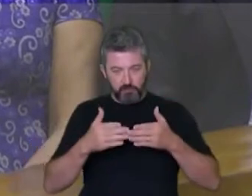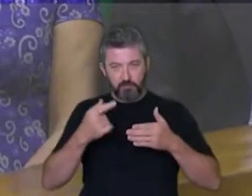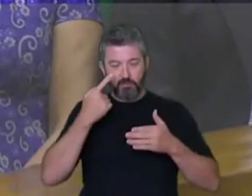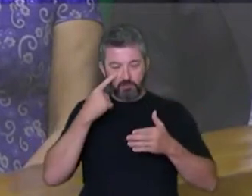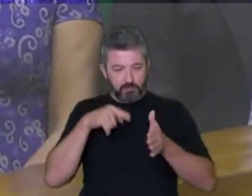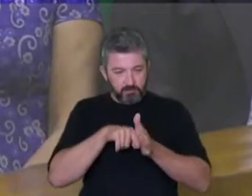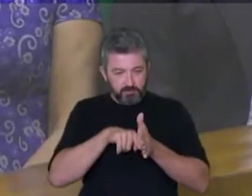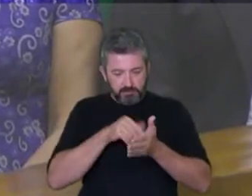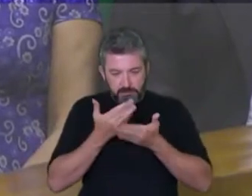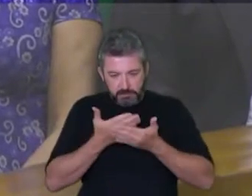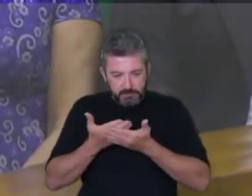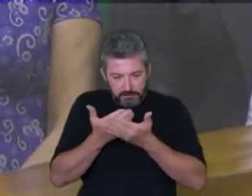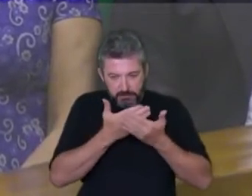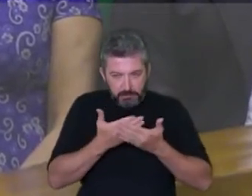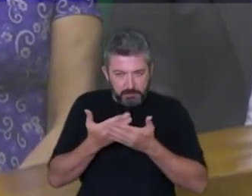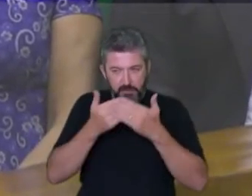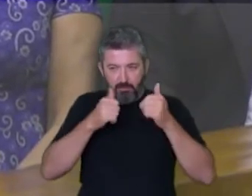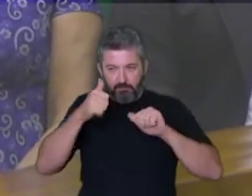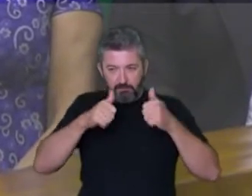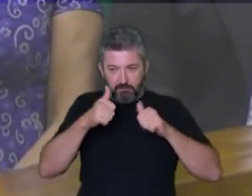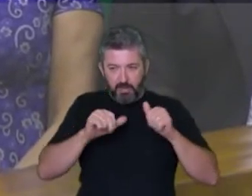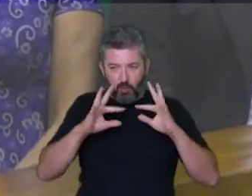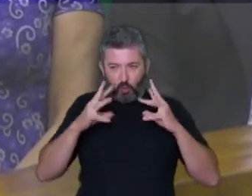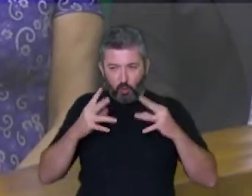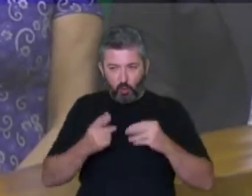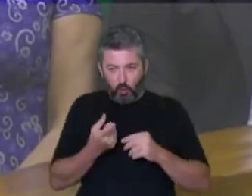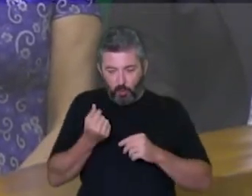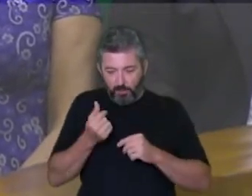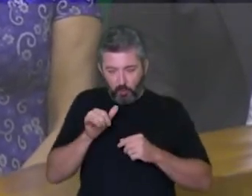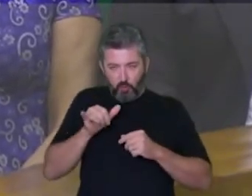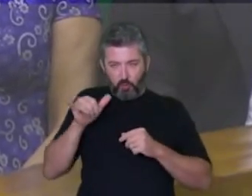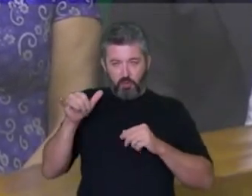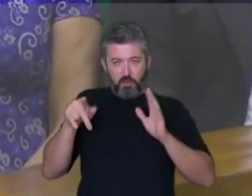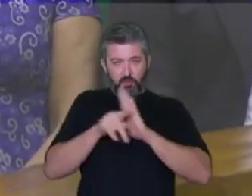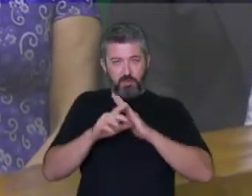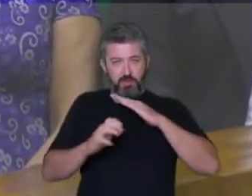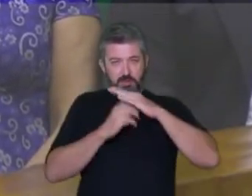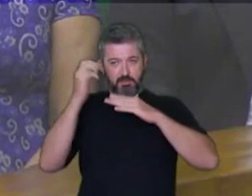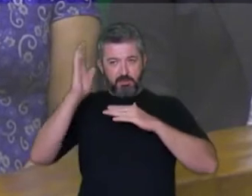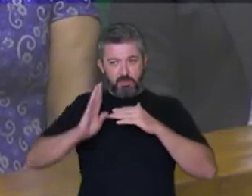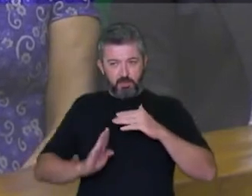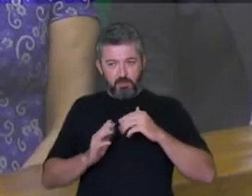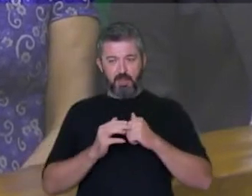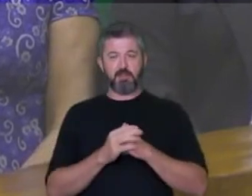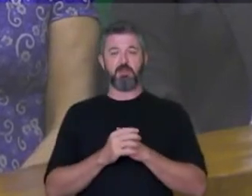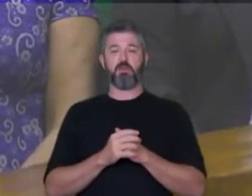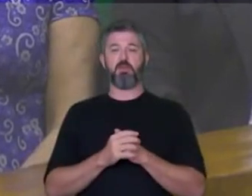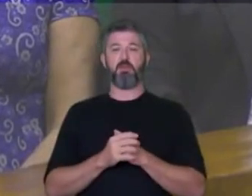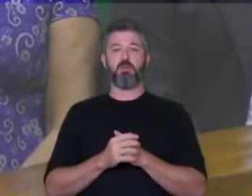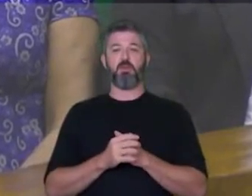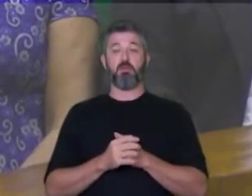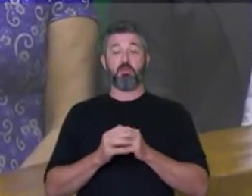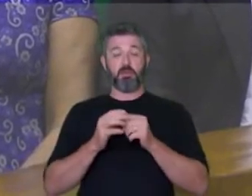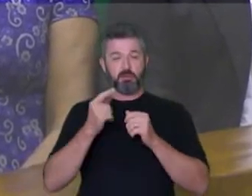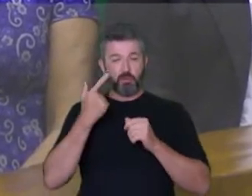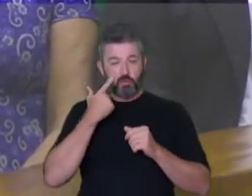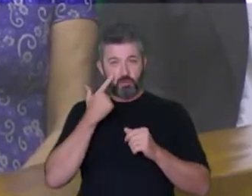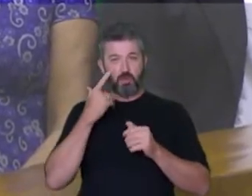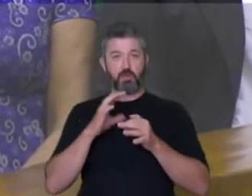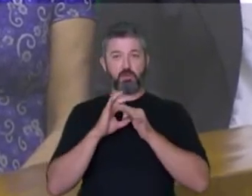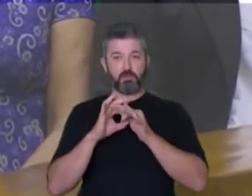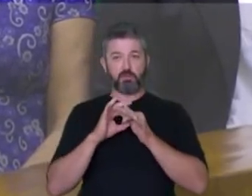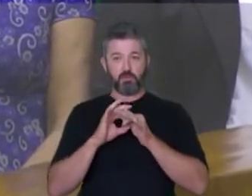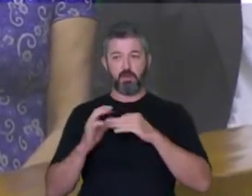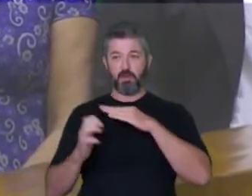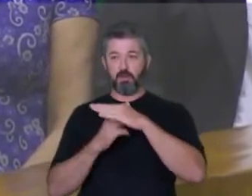estudo analisando todas as tarifas praticadas pelas principais companhias aéreas no Brasil, para que juntos, a